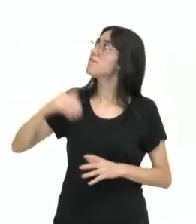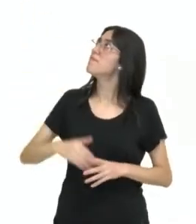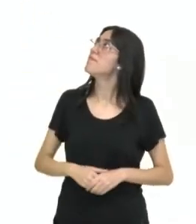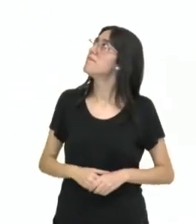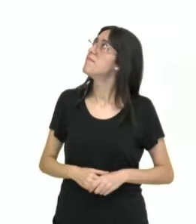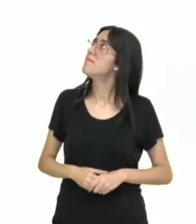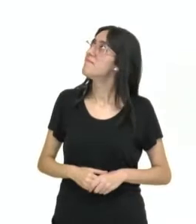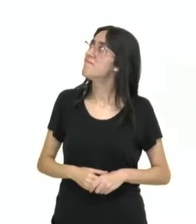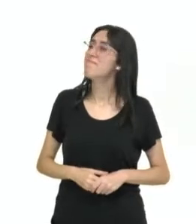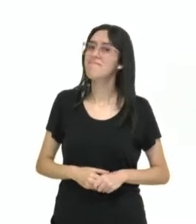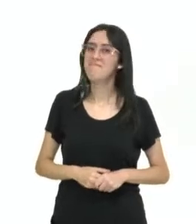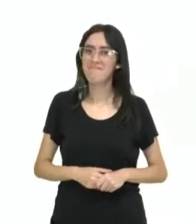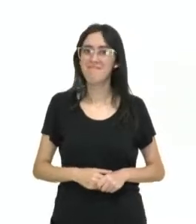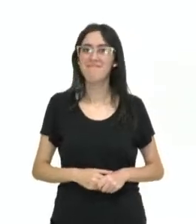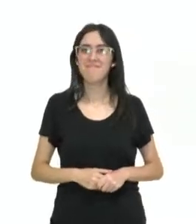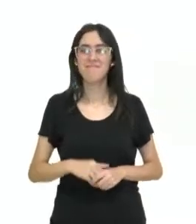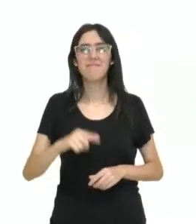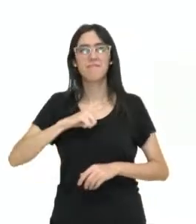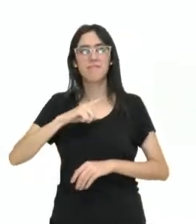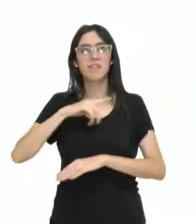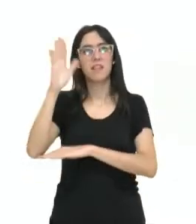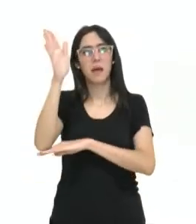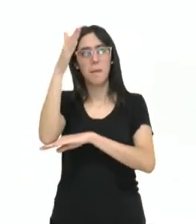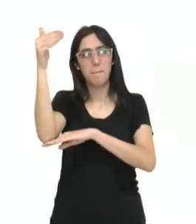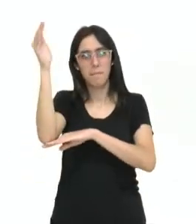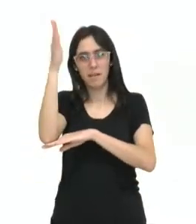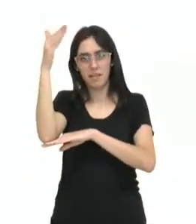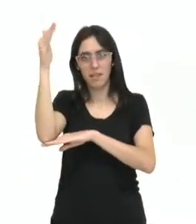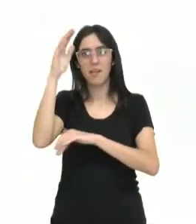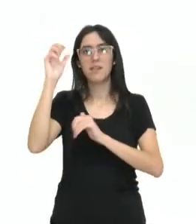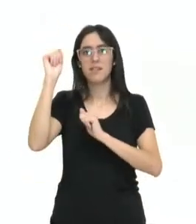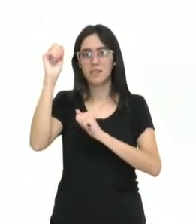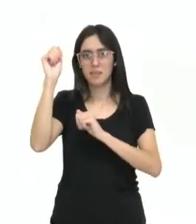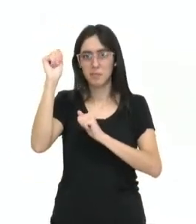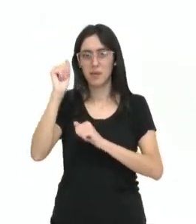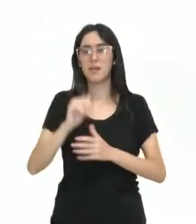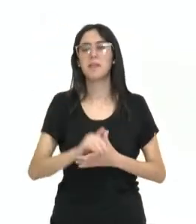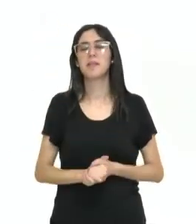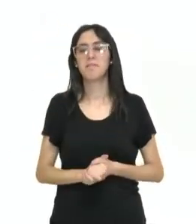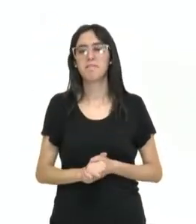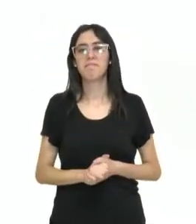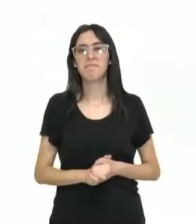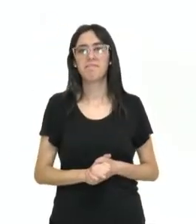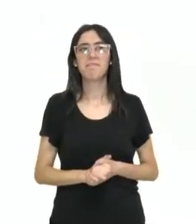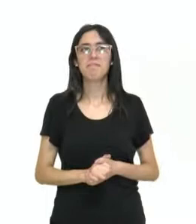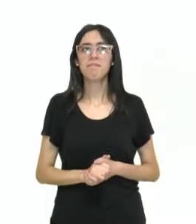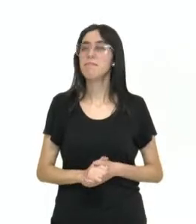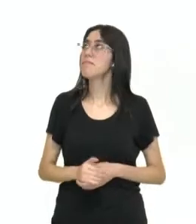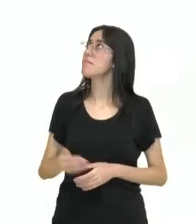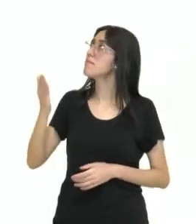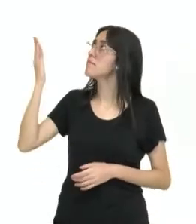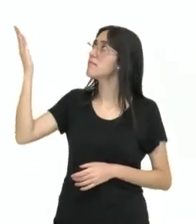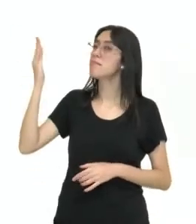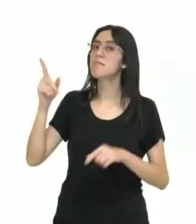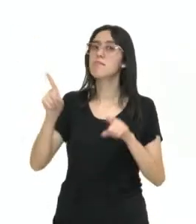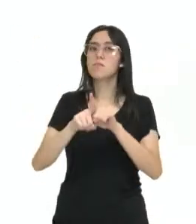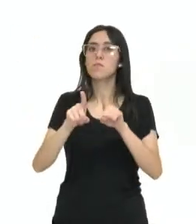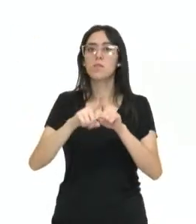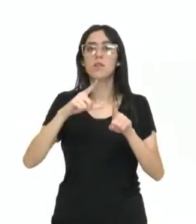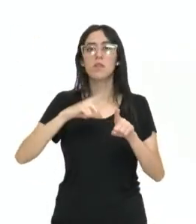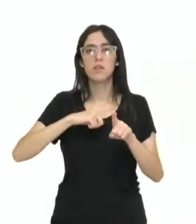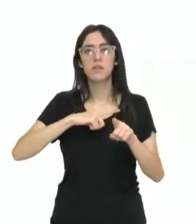certo? A bandeira também, né? Nós temos a bandeira conhecida aqui da Espanha. E as bandeiras das